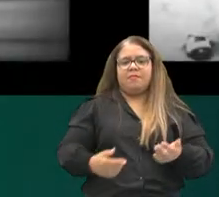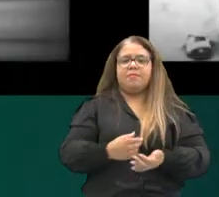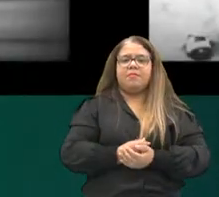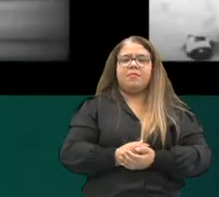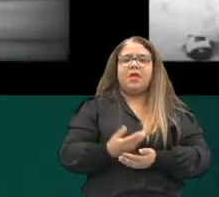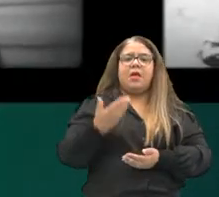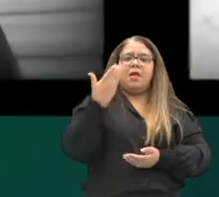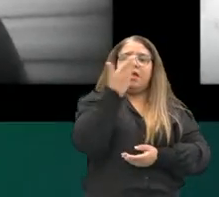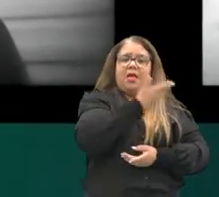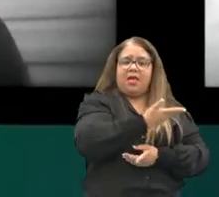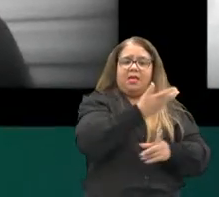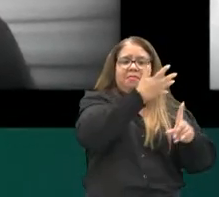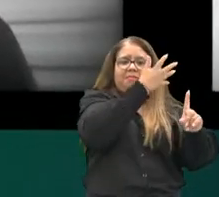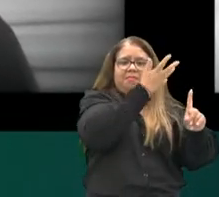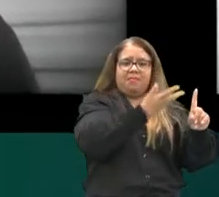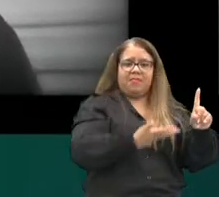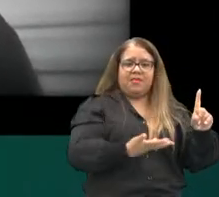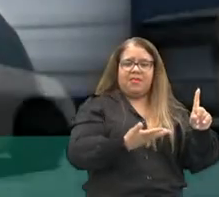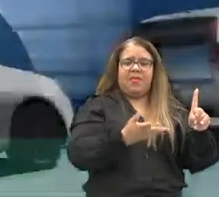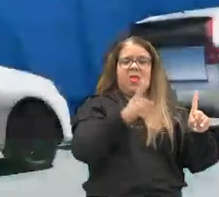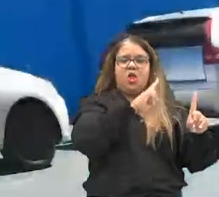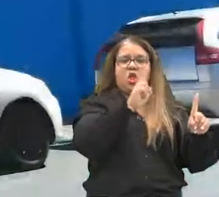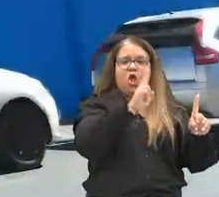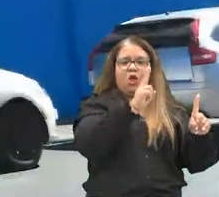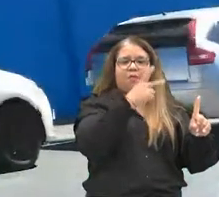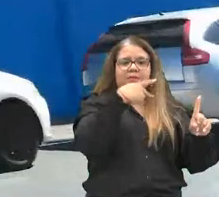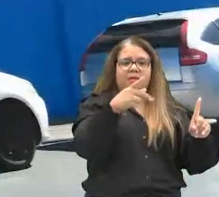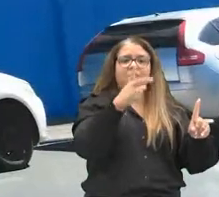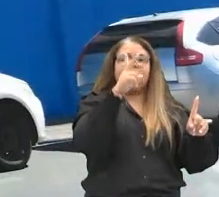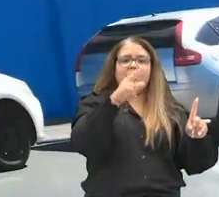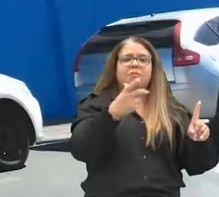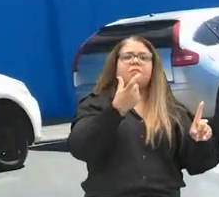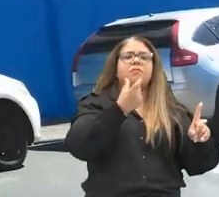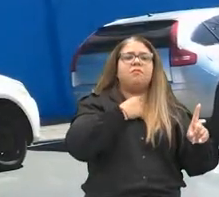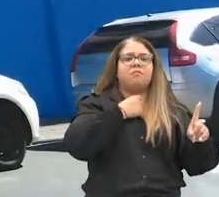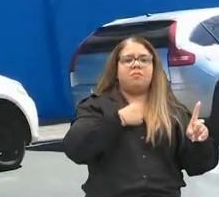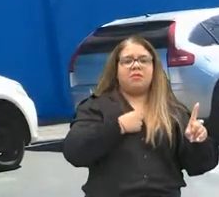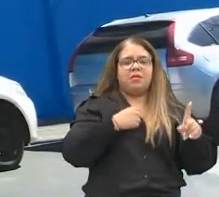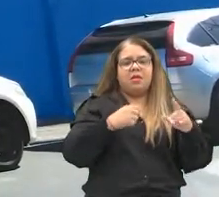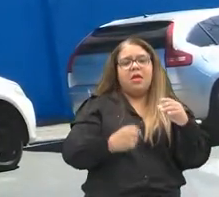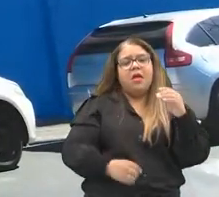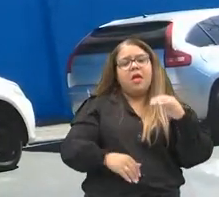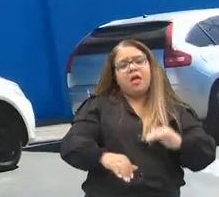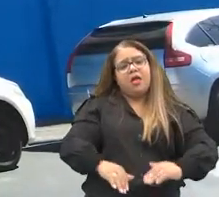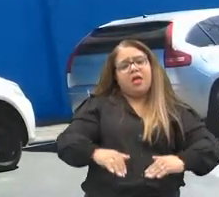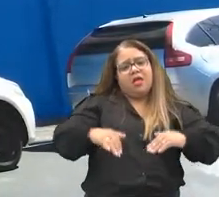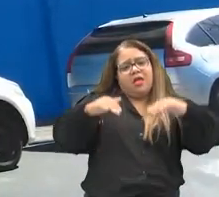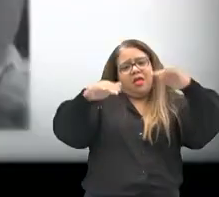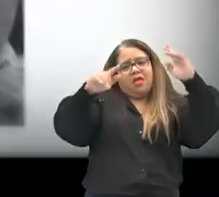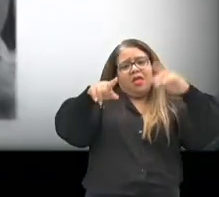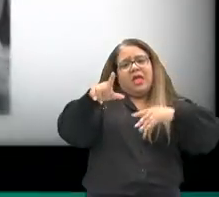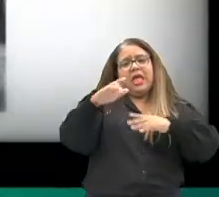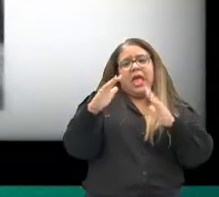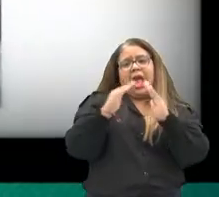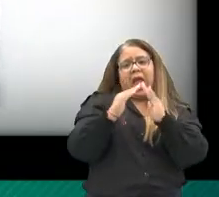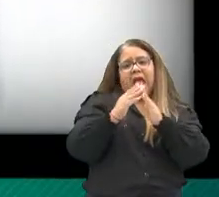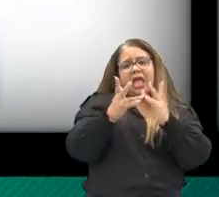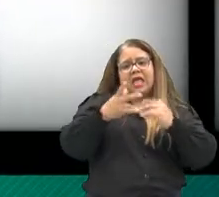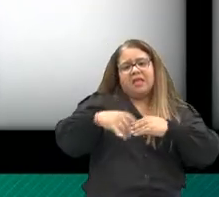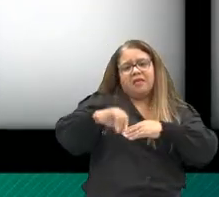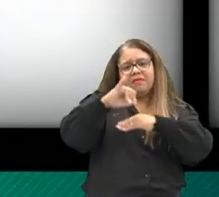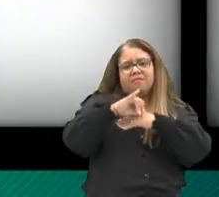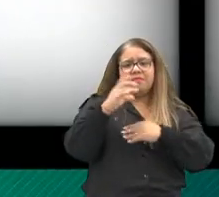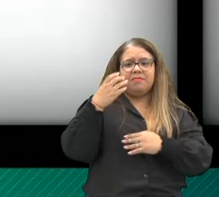que empresta o nome à comenda, cresceu nesta casa no centro de Cuiabá. Ele e seus